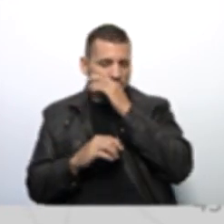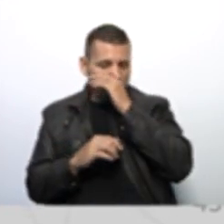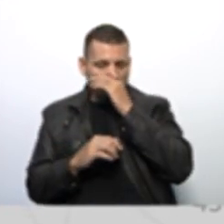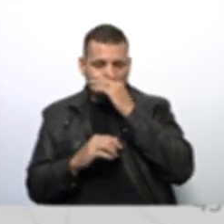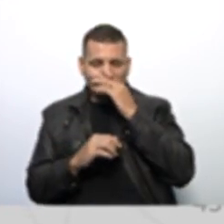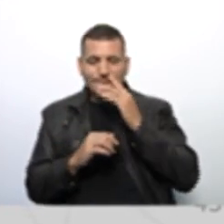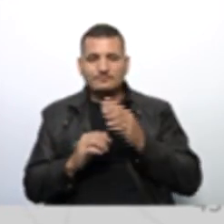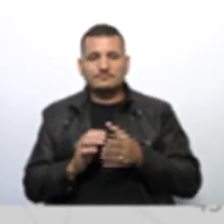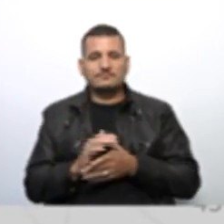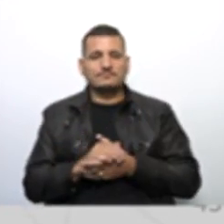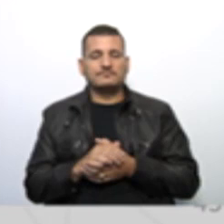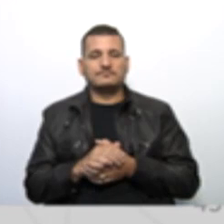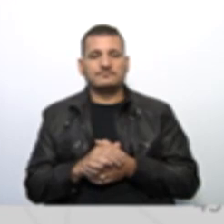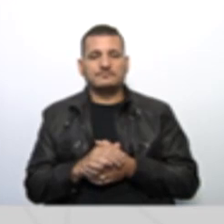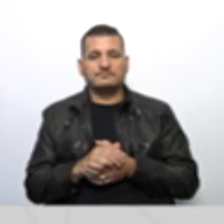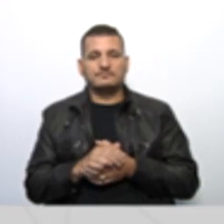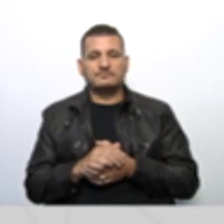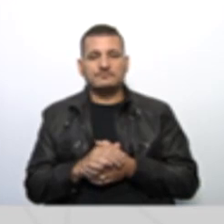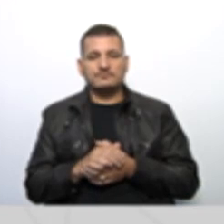pessoal. Ok?